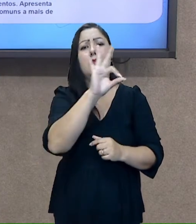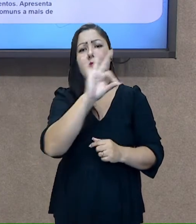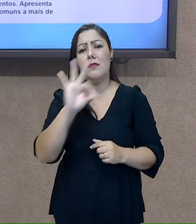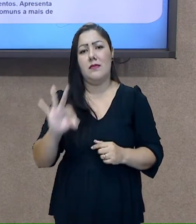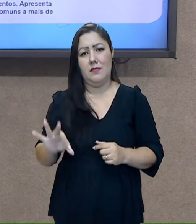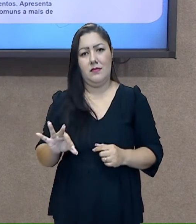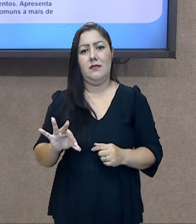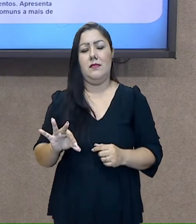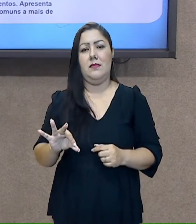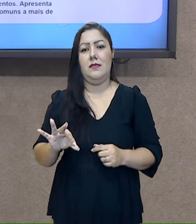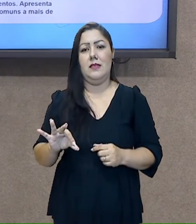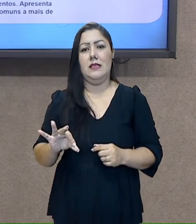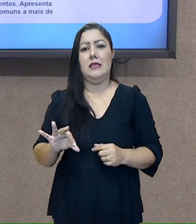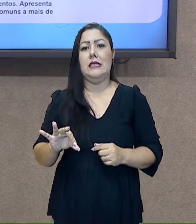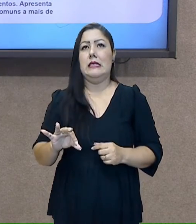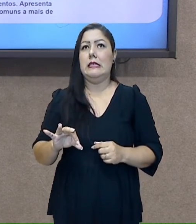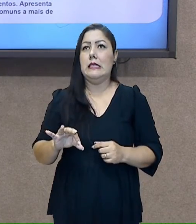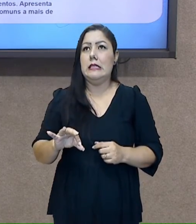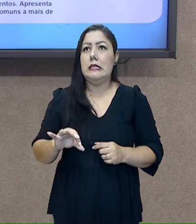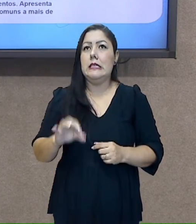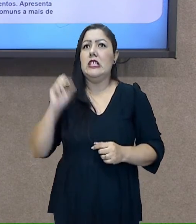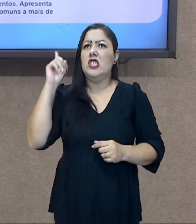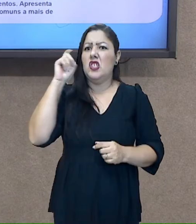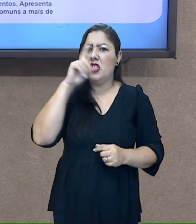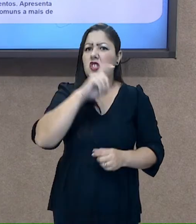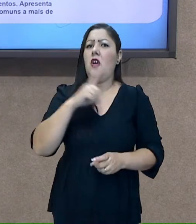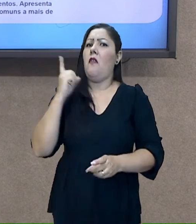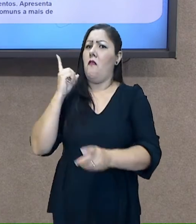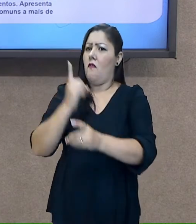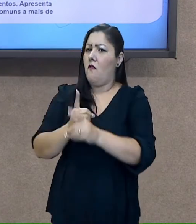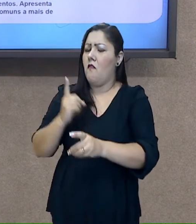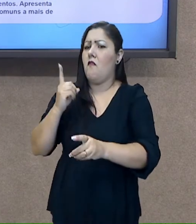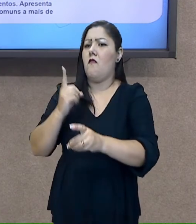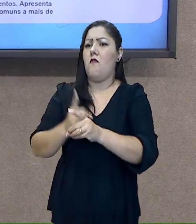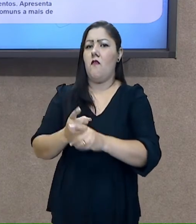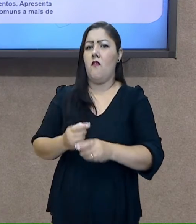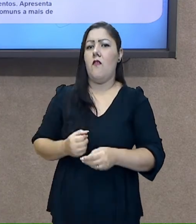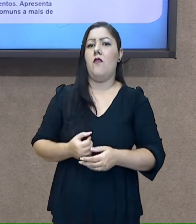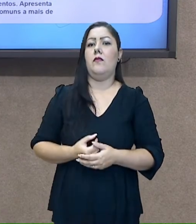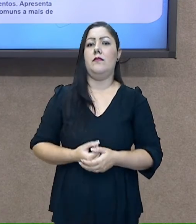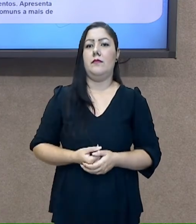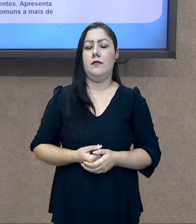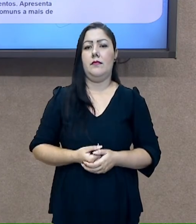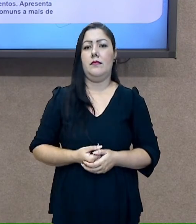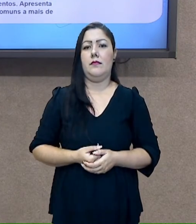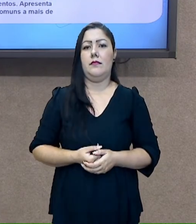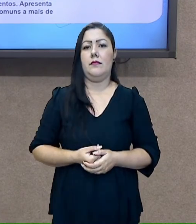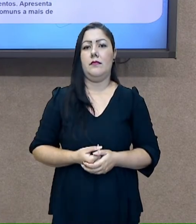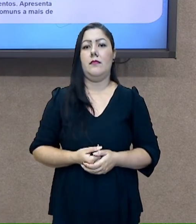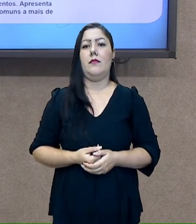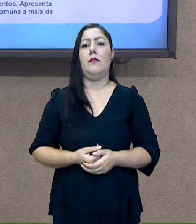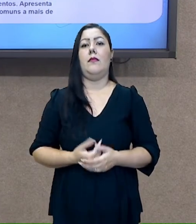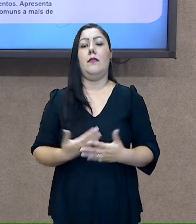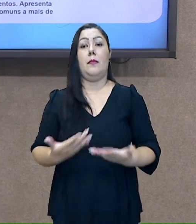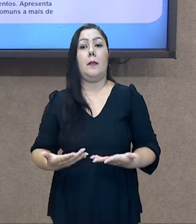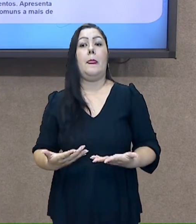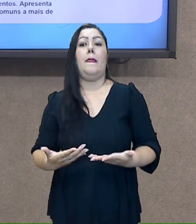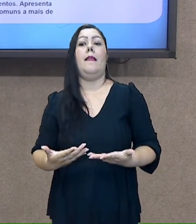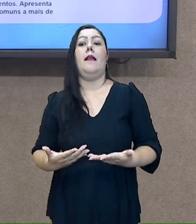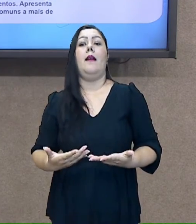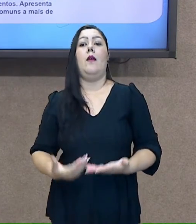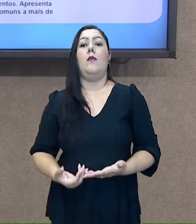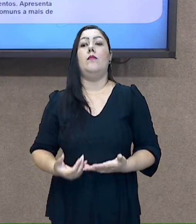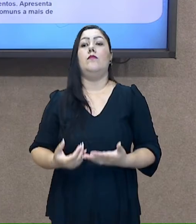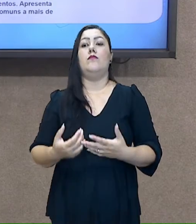são mais raros. Também a gente ouve falar gases nobres ou gases raros. Então, os elementos químicos